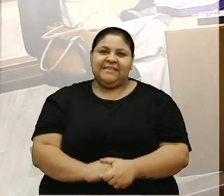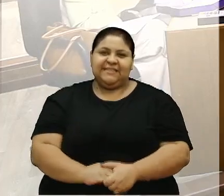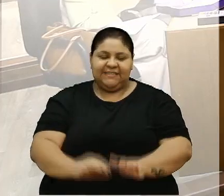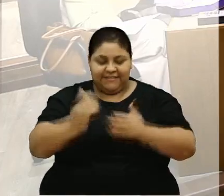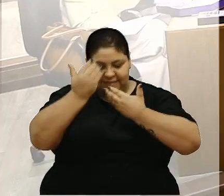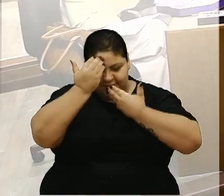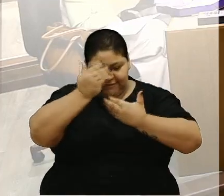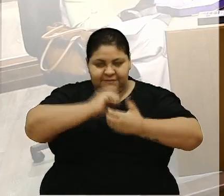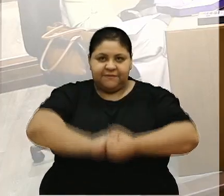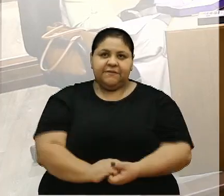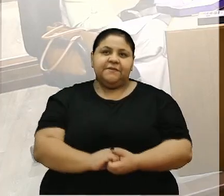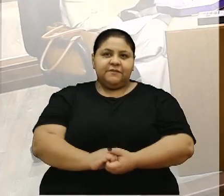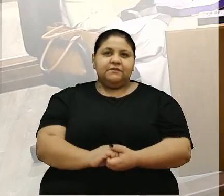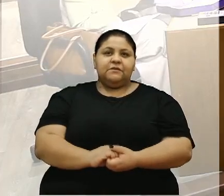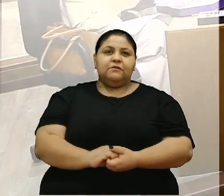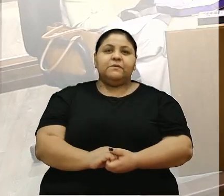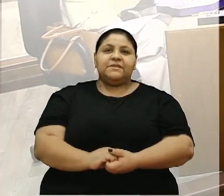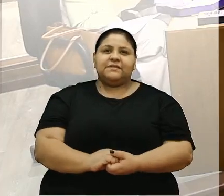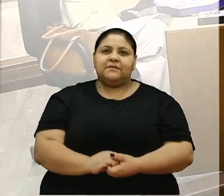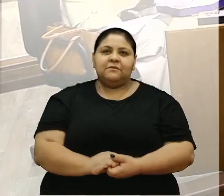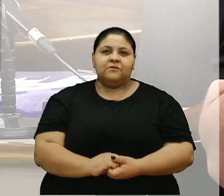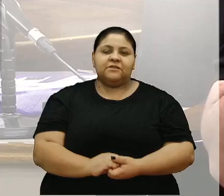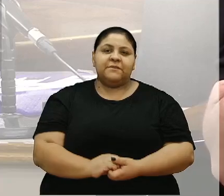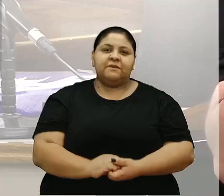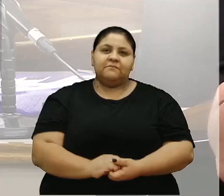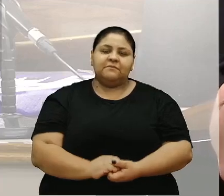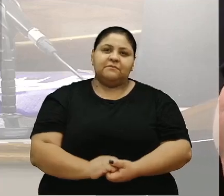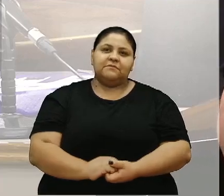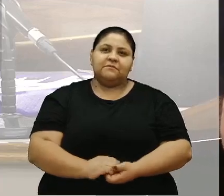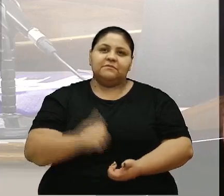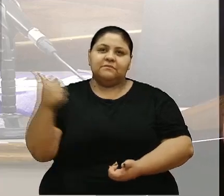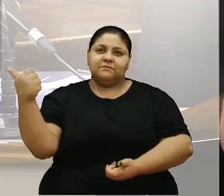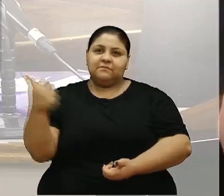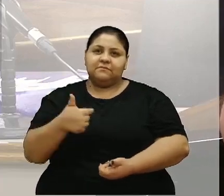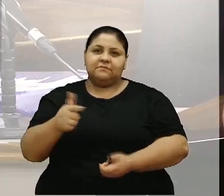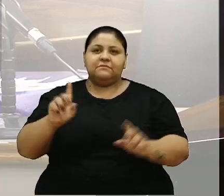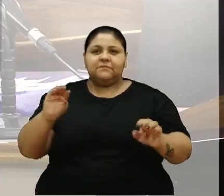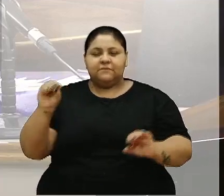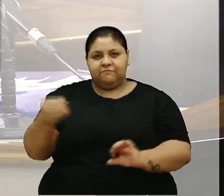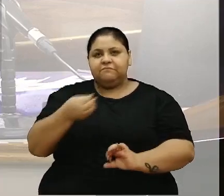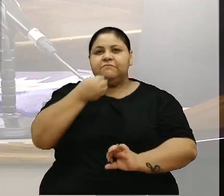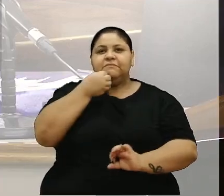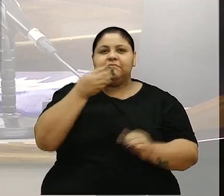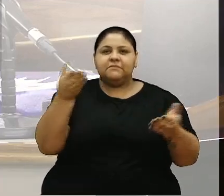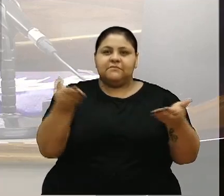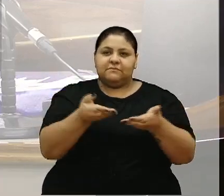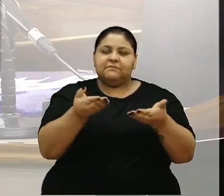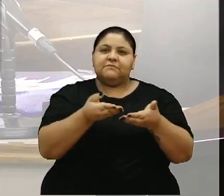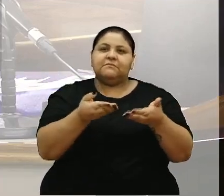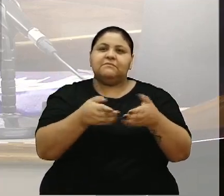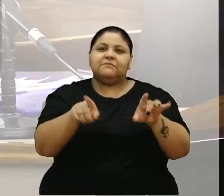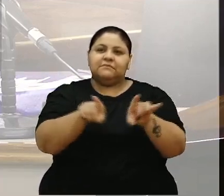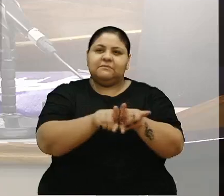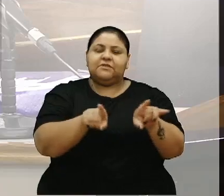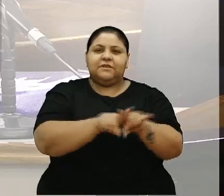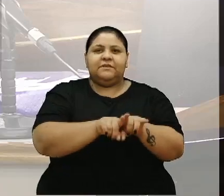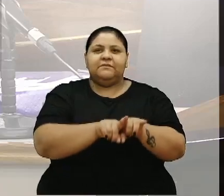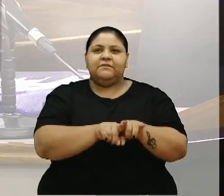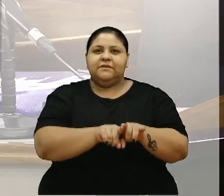Obrigado, presidente. Segundo lugar, aproveitar que o senhor, vereador Bressan, recebeu um presente aí da Pizza do